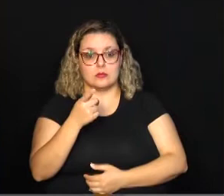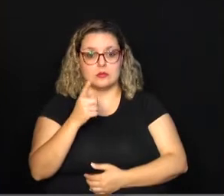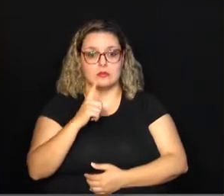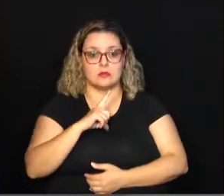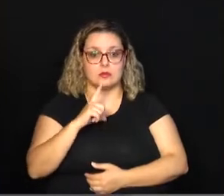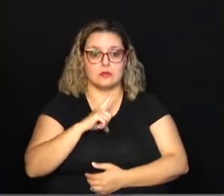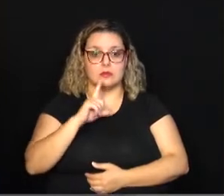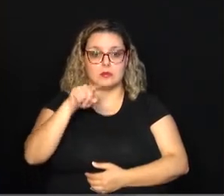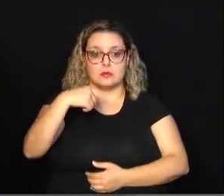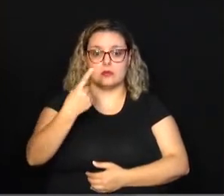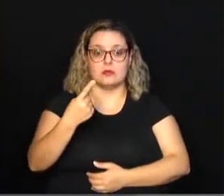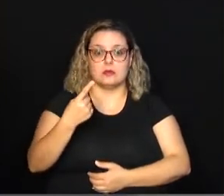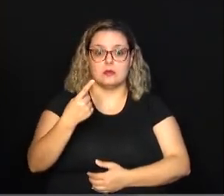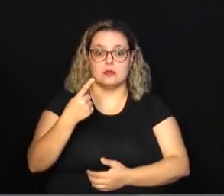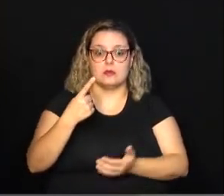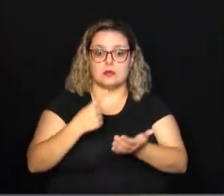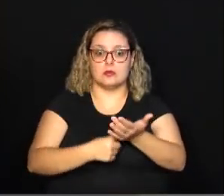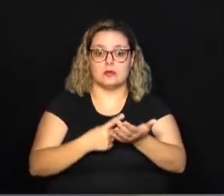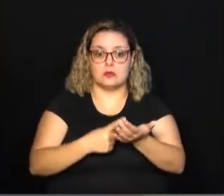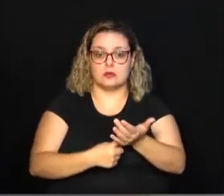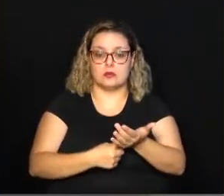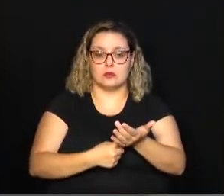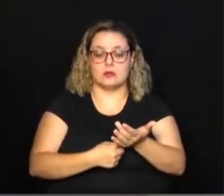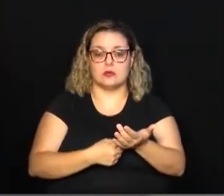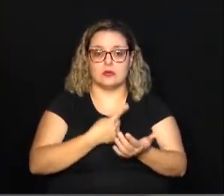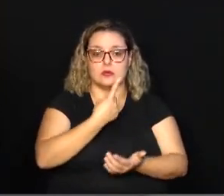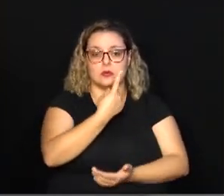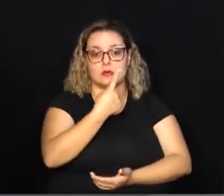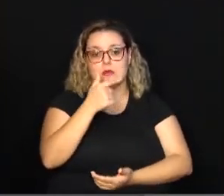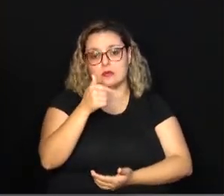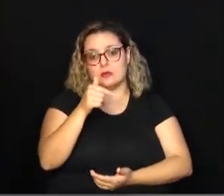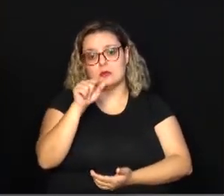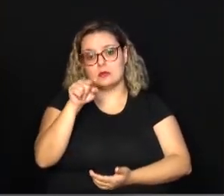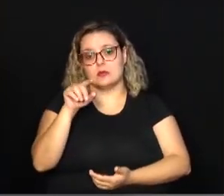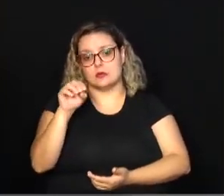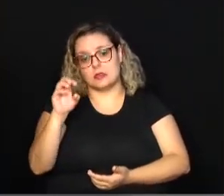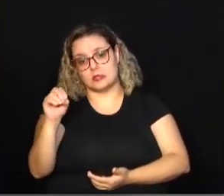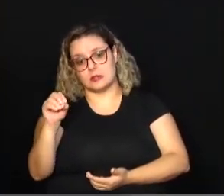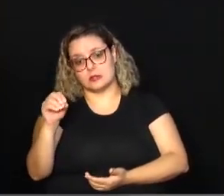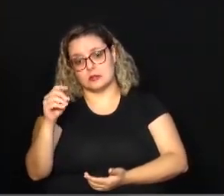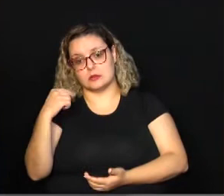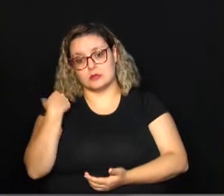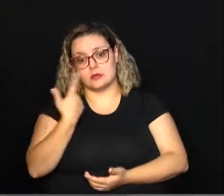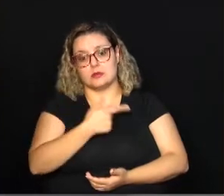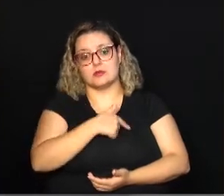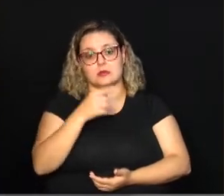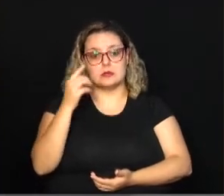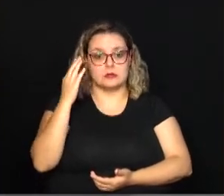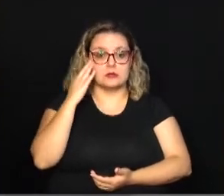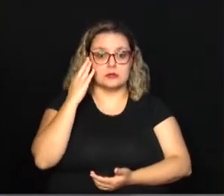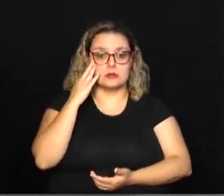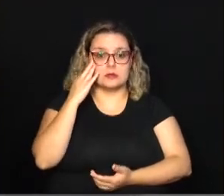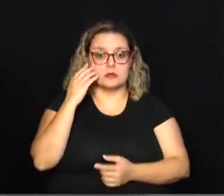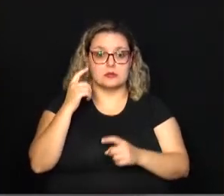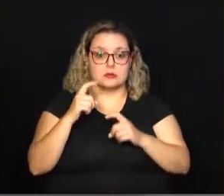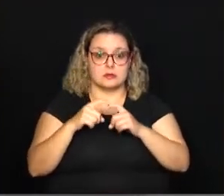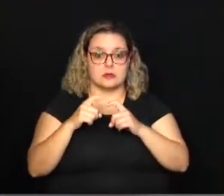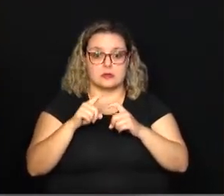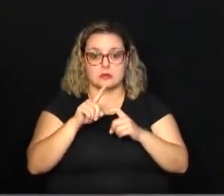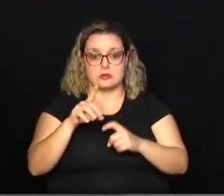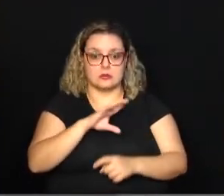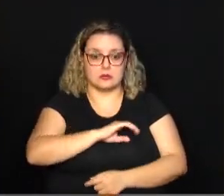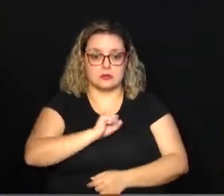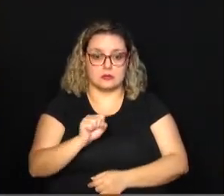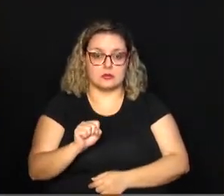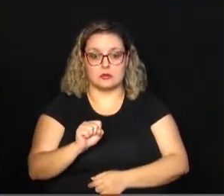médica marcada para as 17 horas e como nós sabemos aí, os médicos, eles não gostam de esperar, assim como